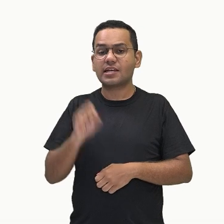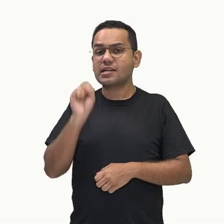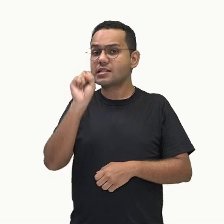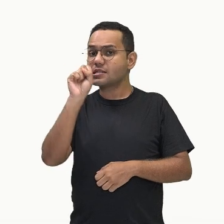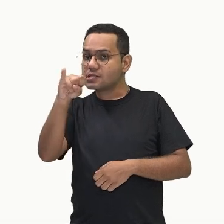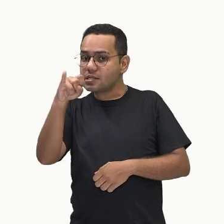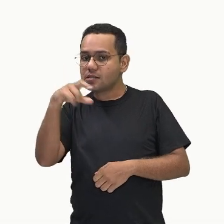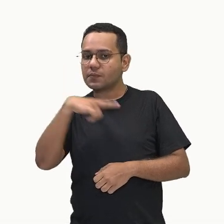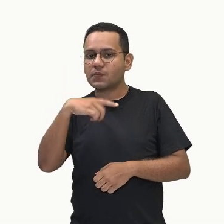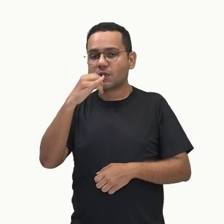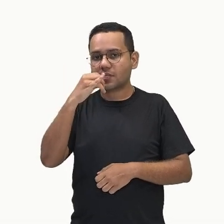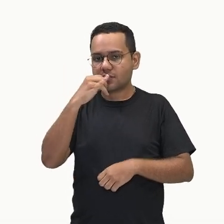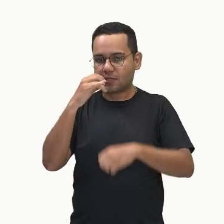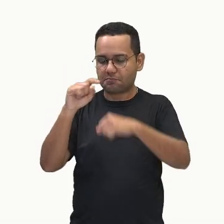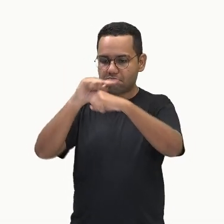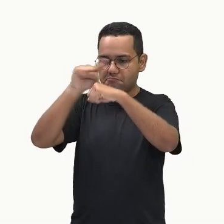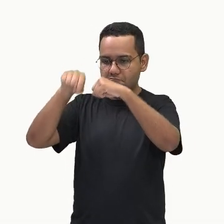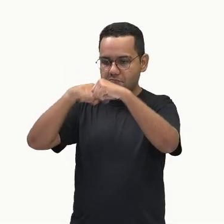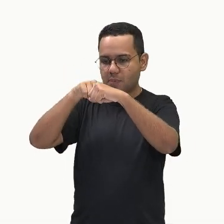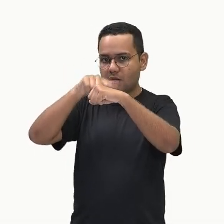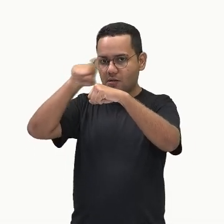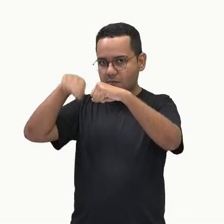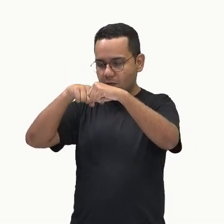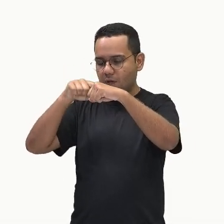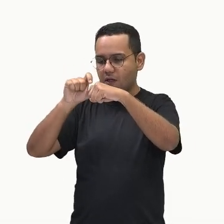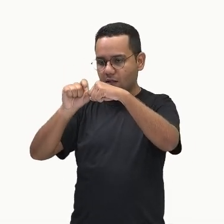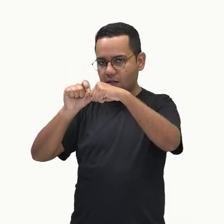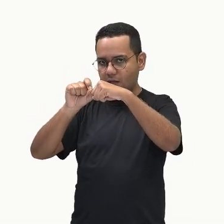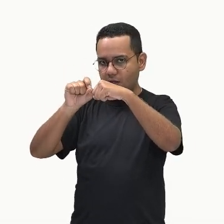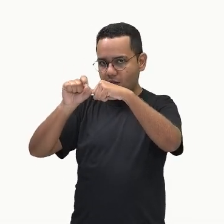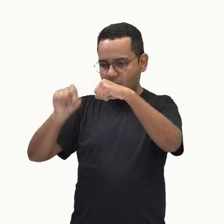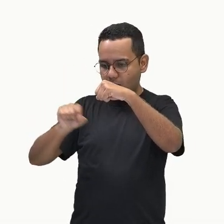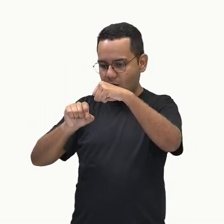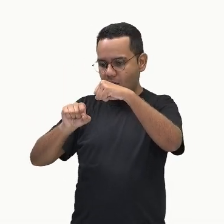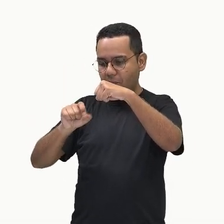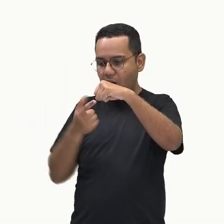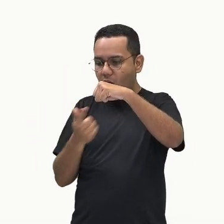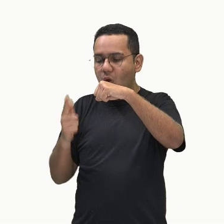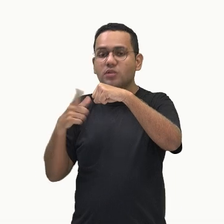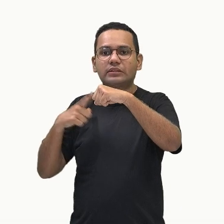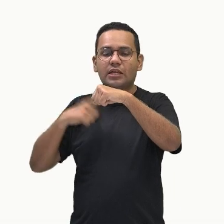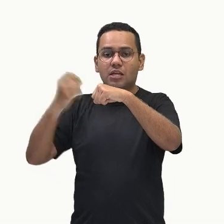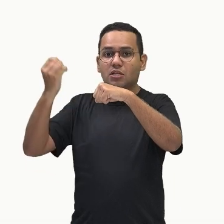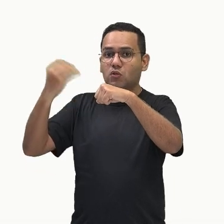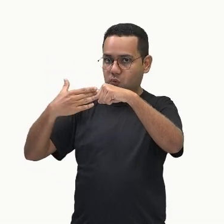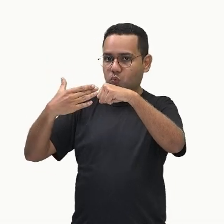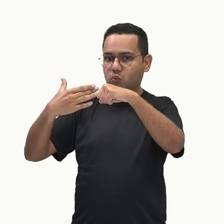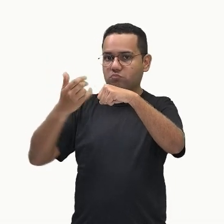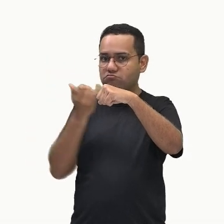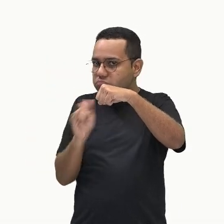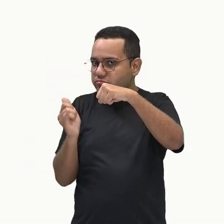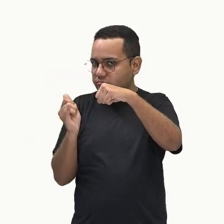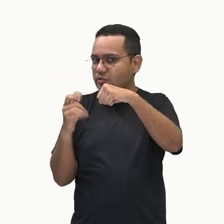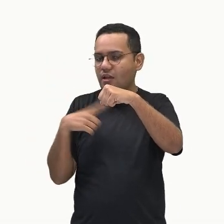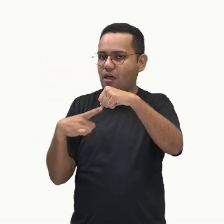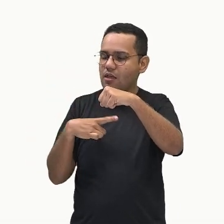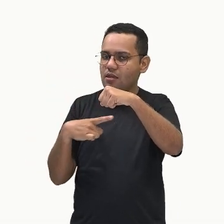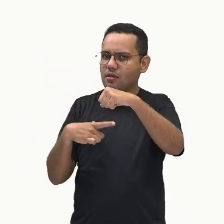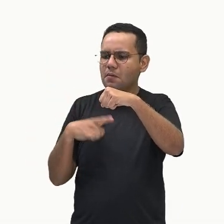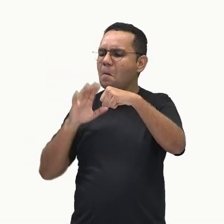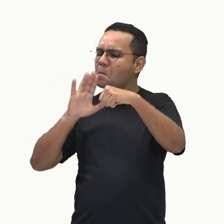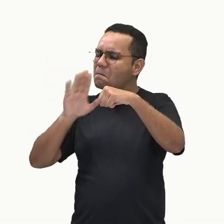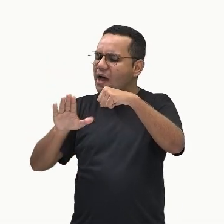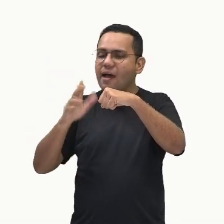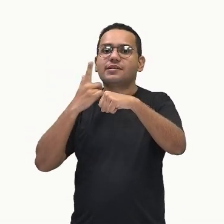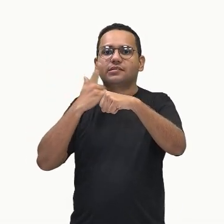camada para a outra, ele produz luz. E isso foi uma grande contribuição de